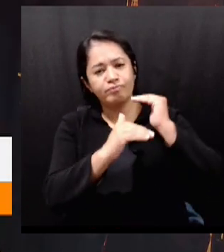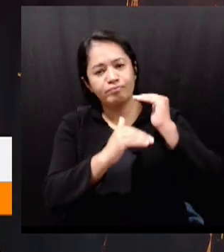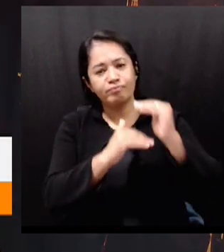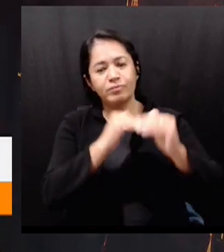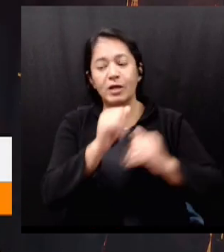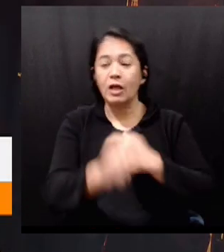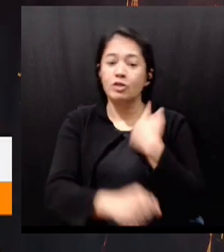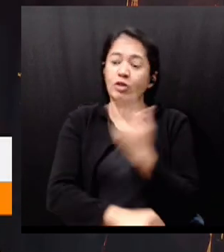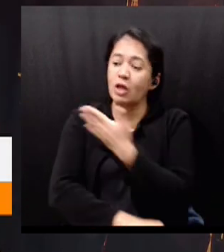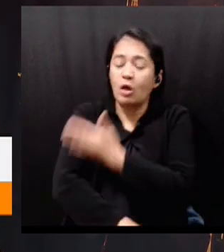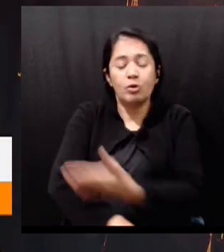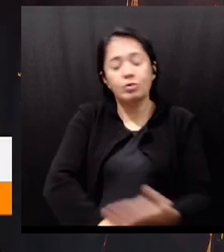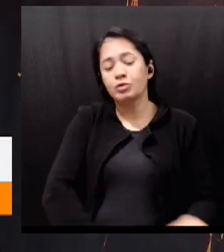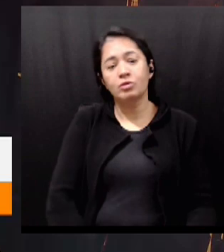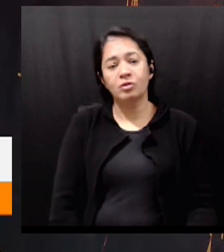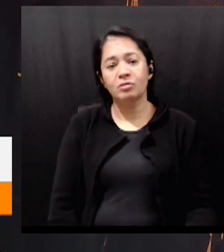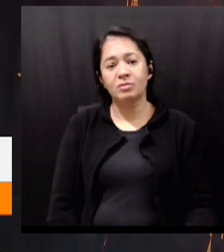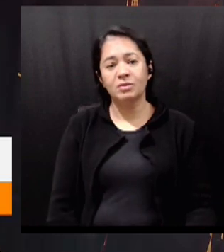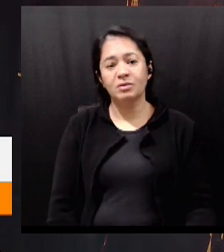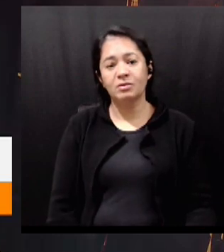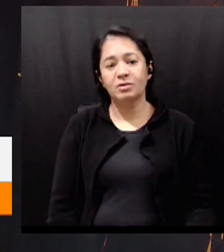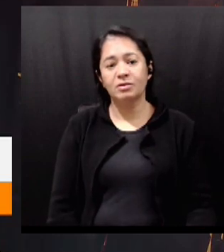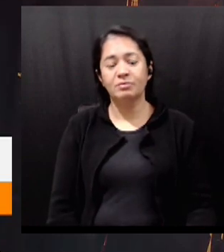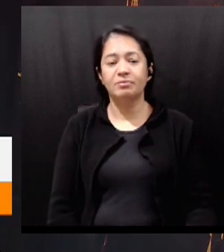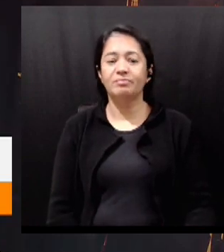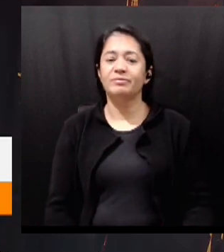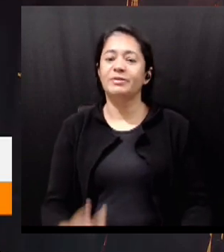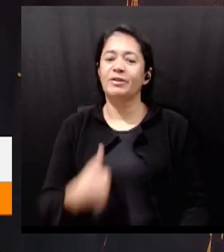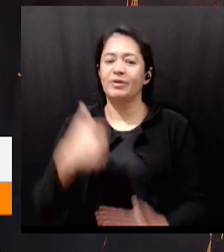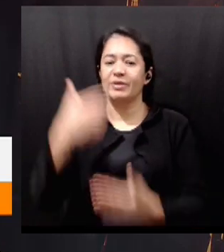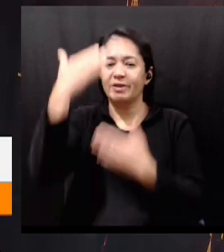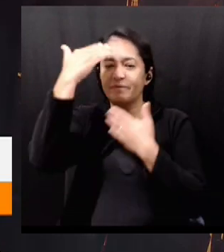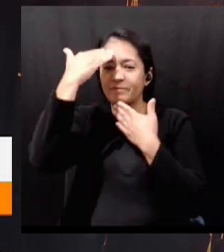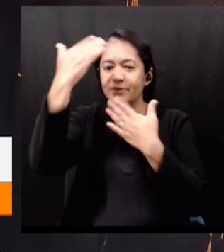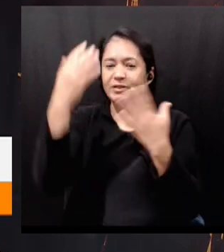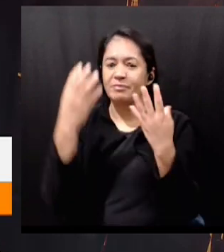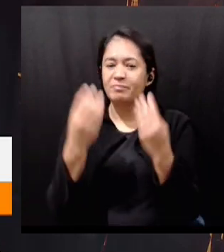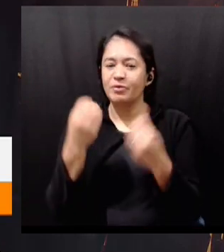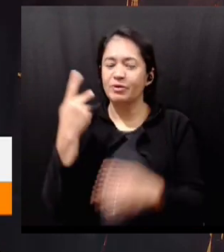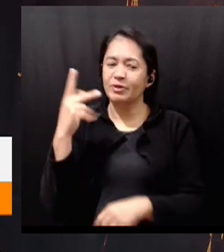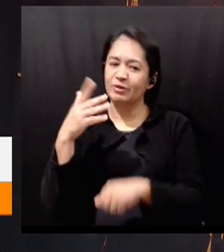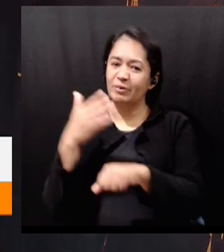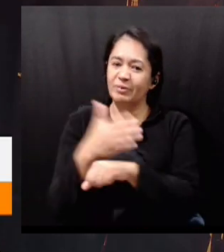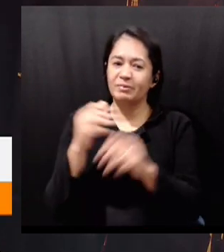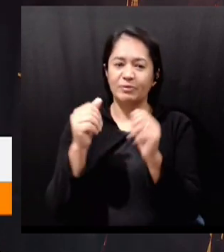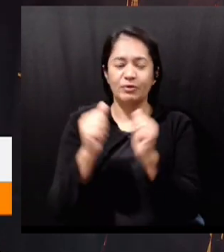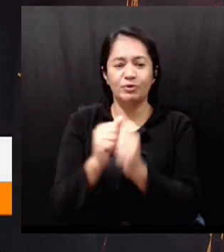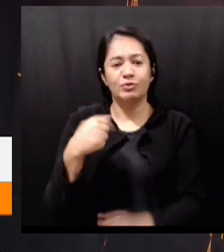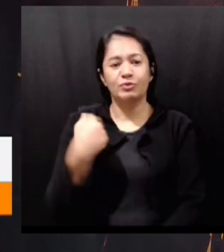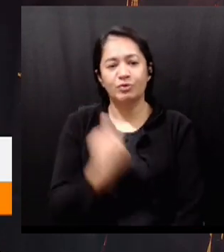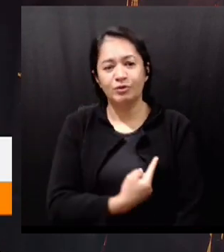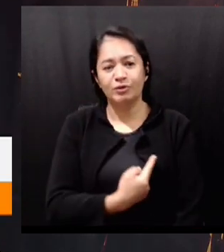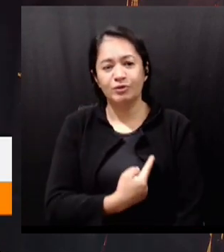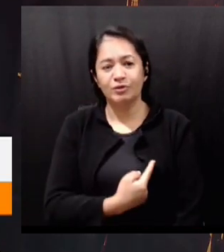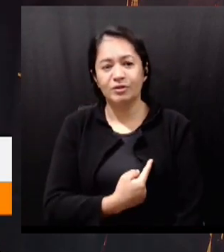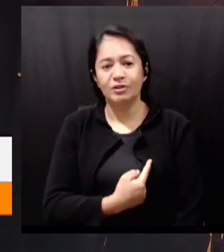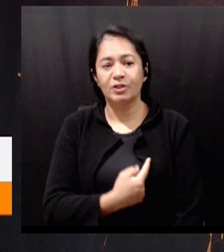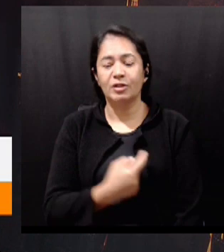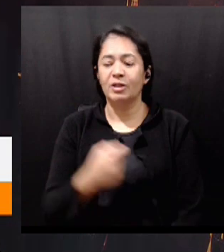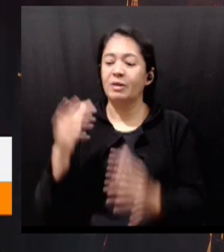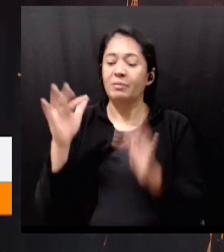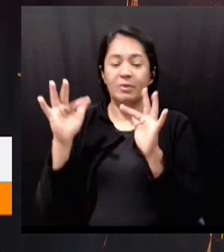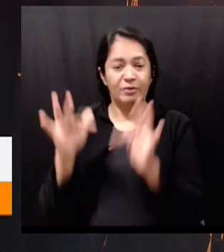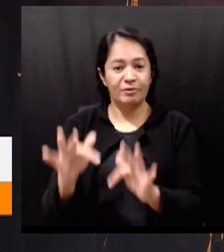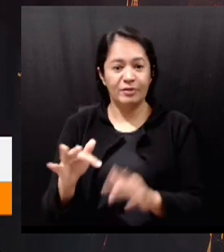com a sobrecarga, né, Lucilene? Então eu quero agradecer muito a sua participação com a gente. Estamos indo para as considerações finais. Gostaria que você deixasse